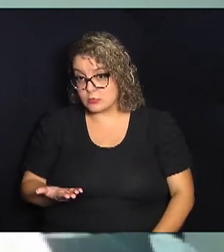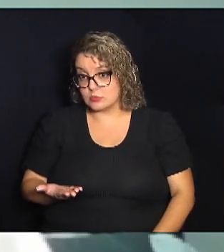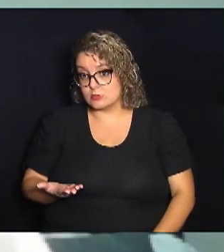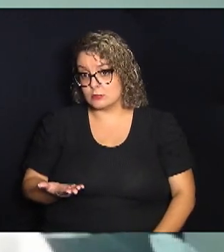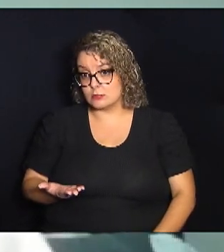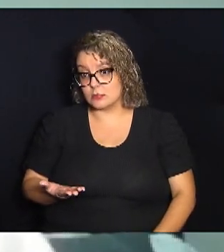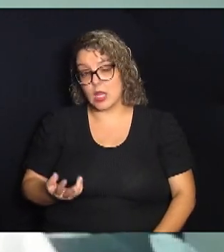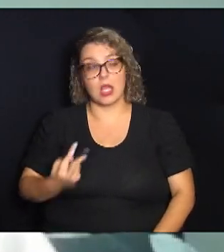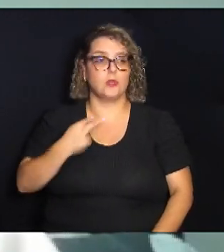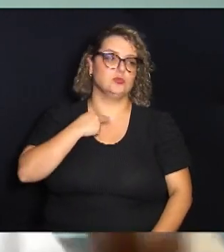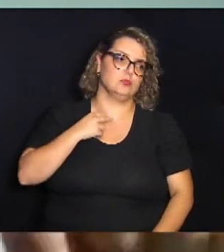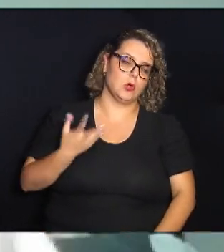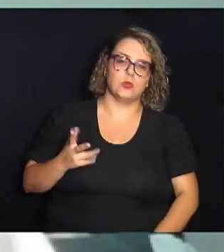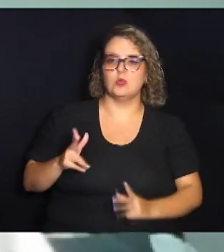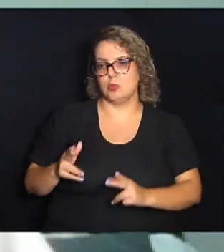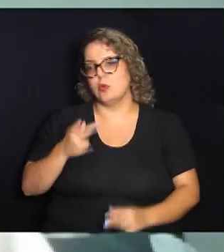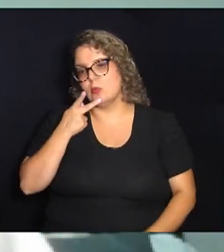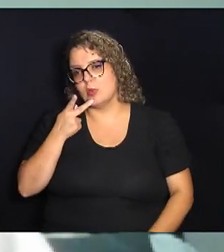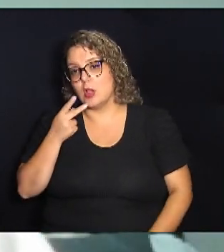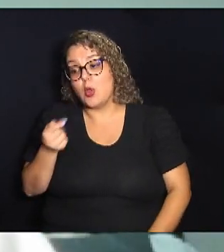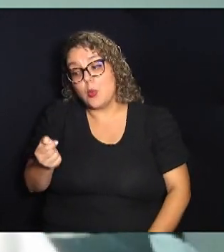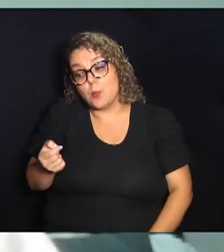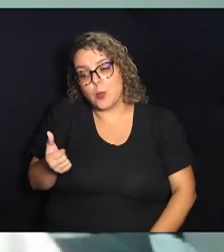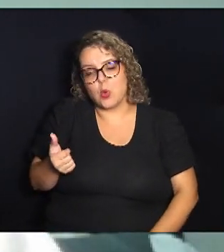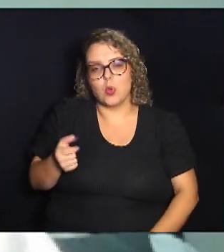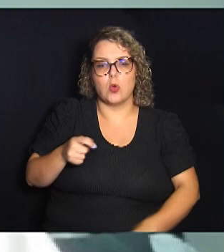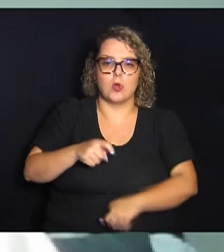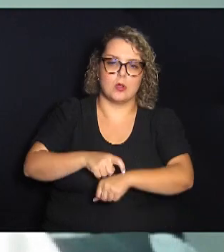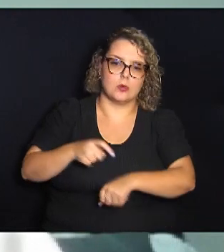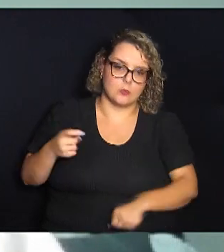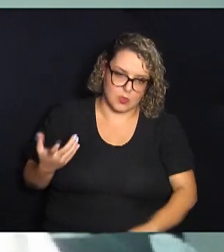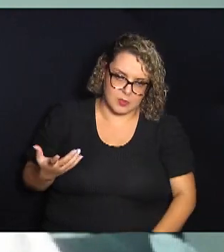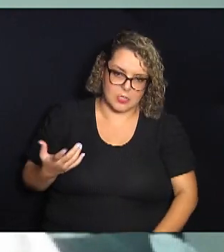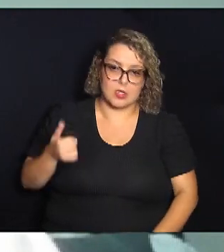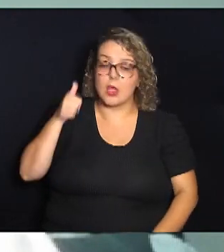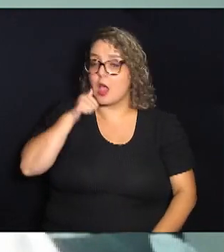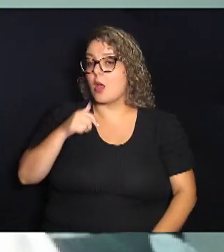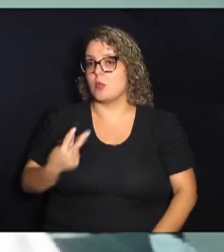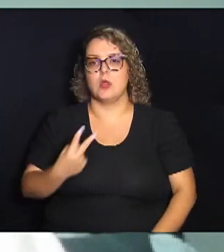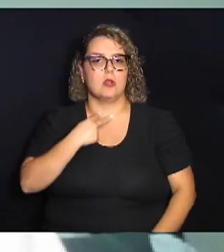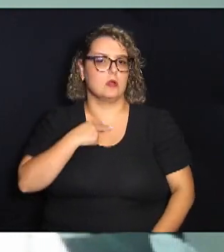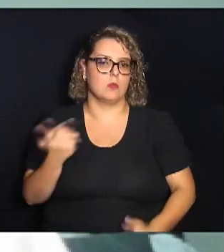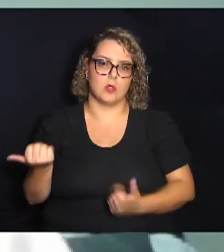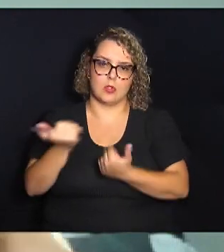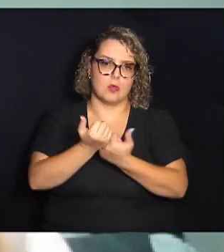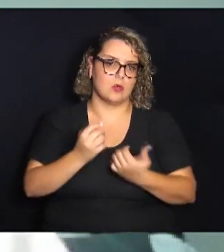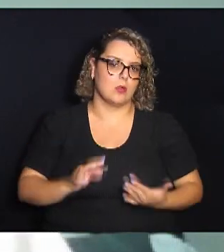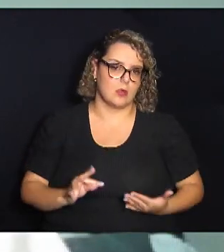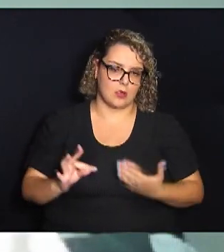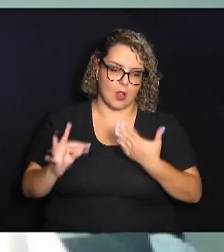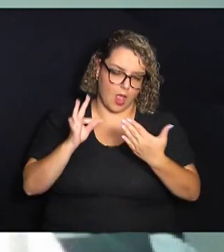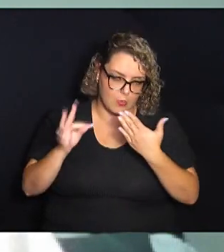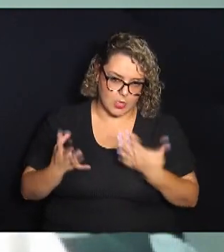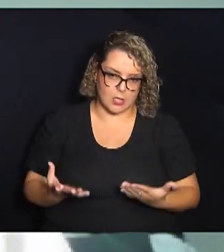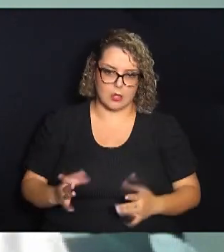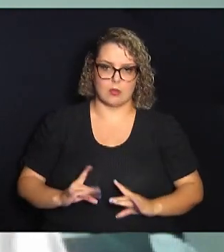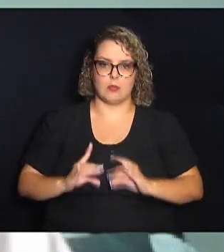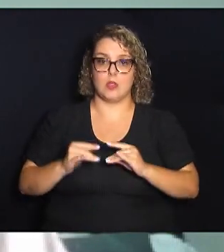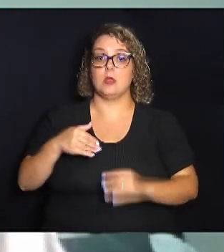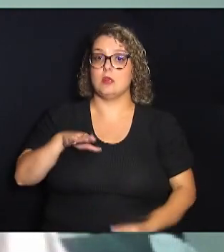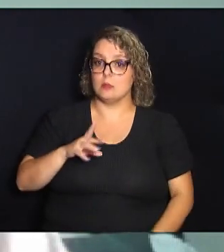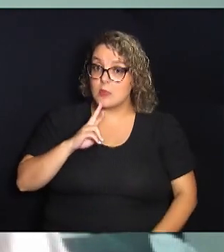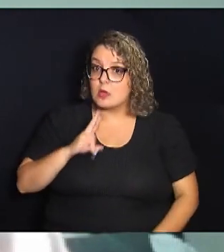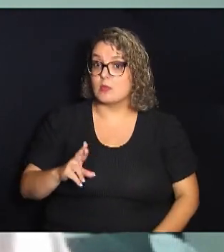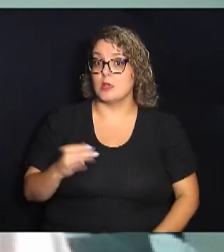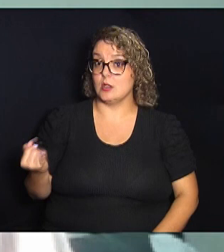não possa. Como eu falei, existem poucas situações onde a mulher não pode fazer. E fique mais um recado